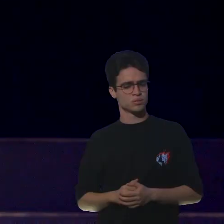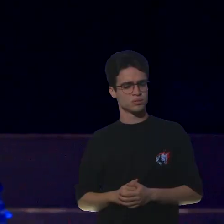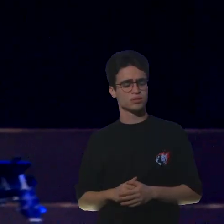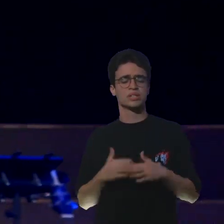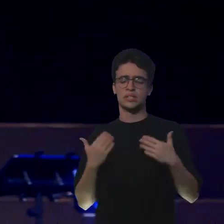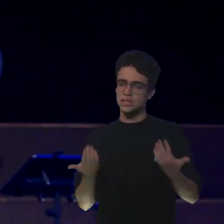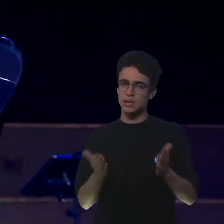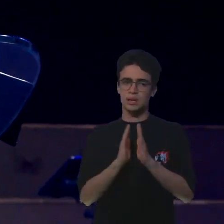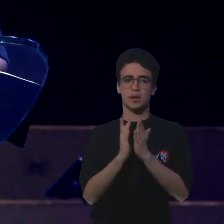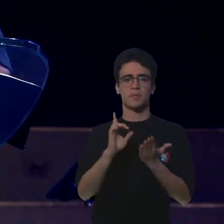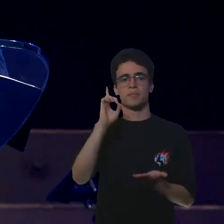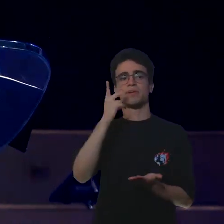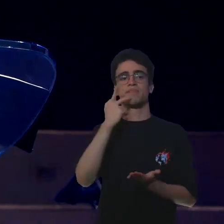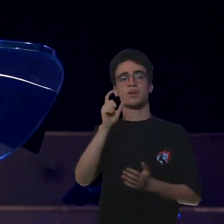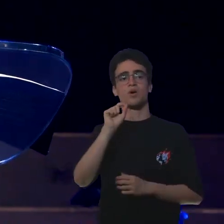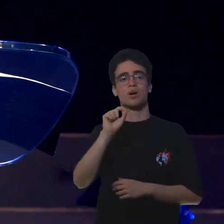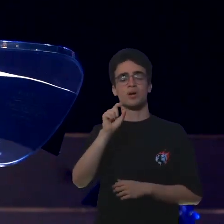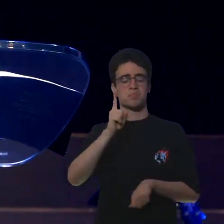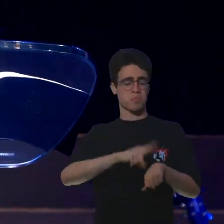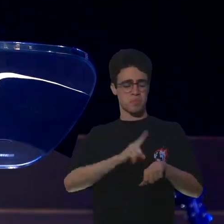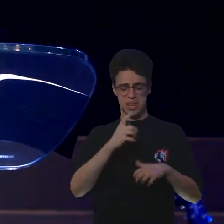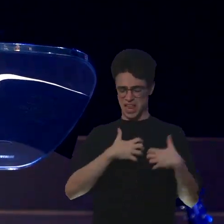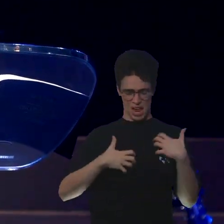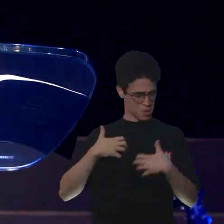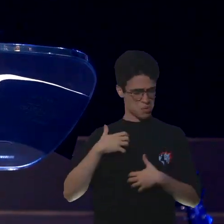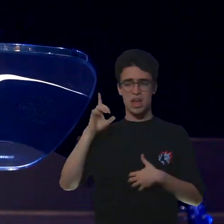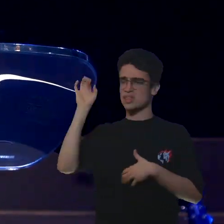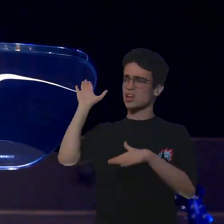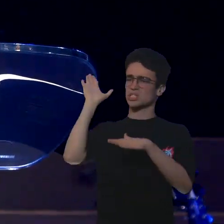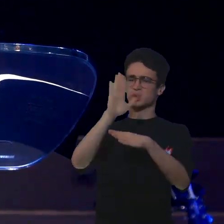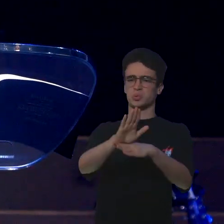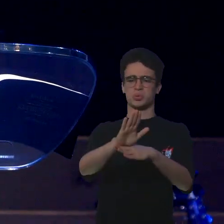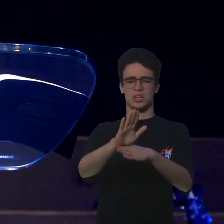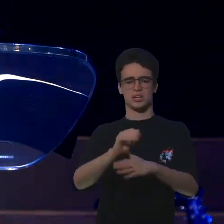E a palavra vai falar que Ele é o socorro bem presente na hora da angústia.